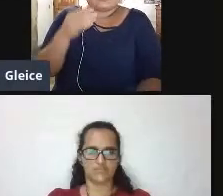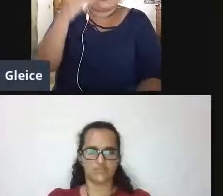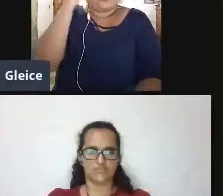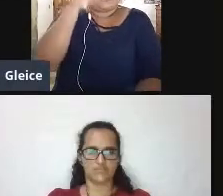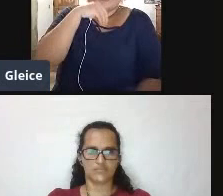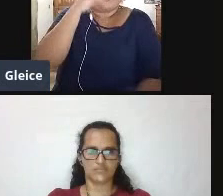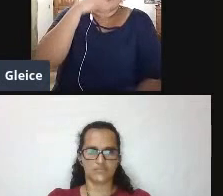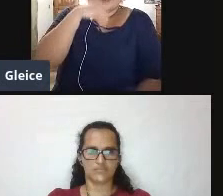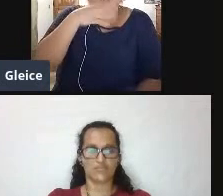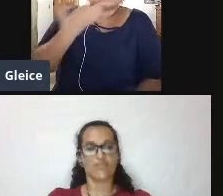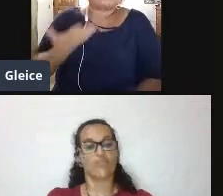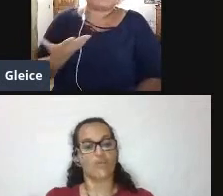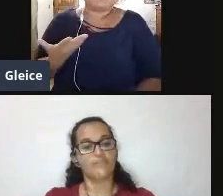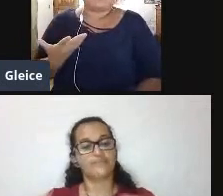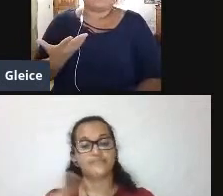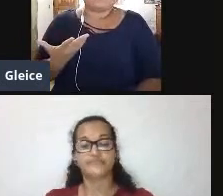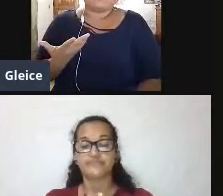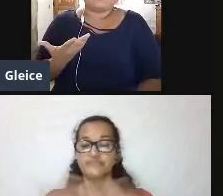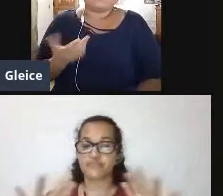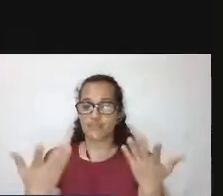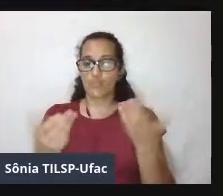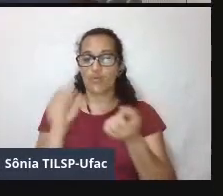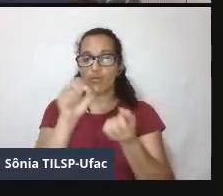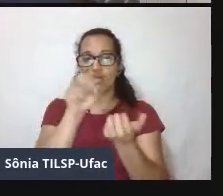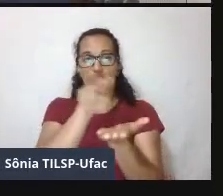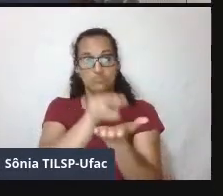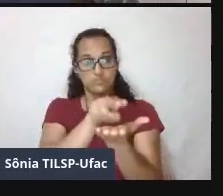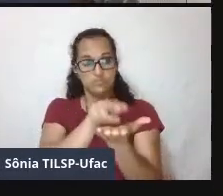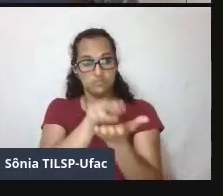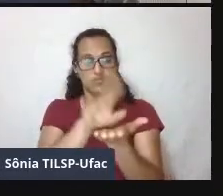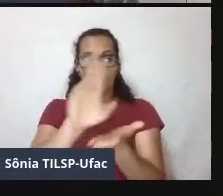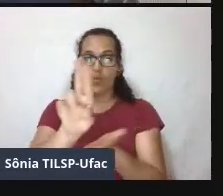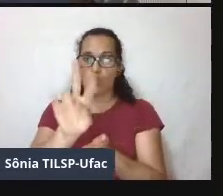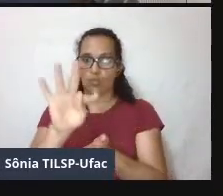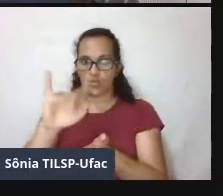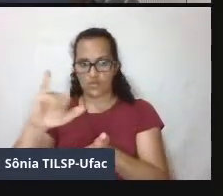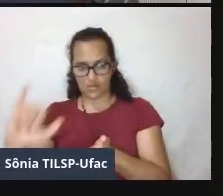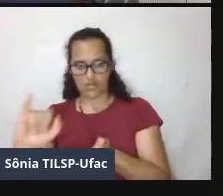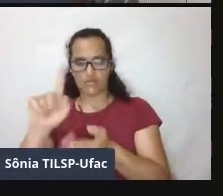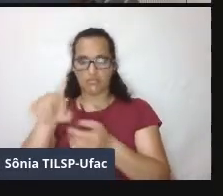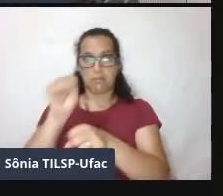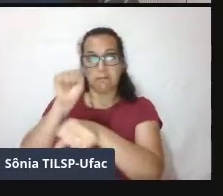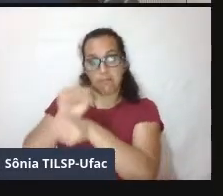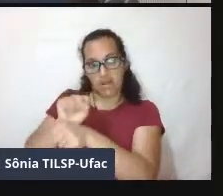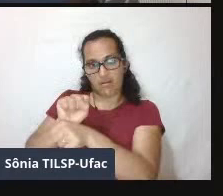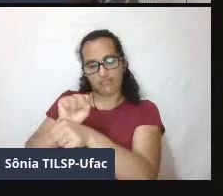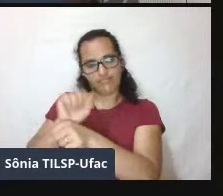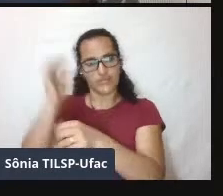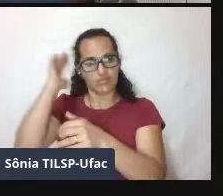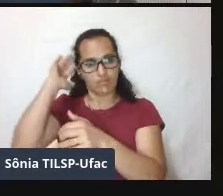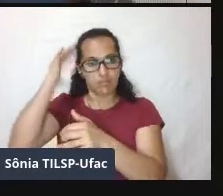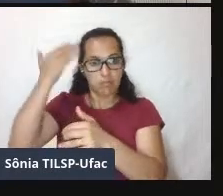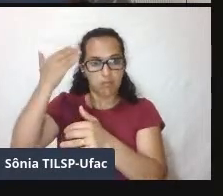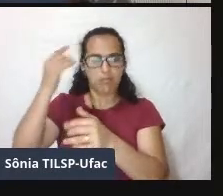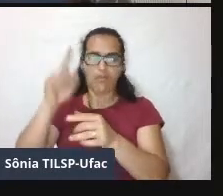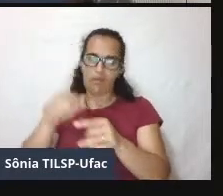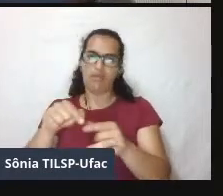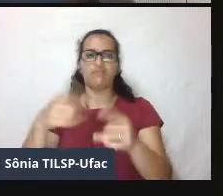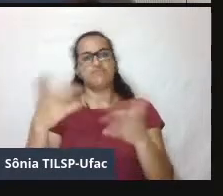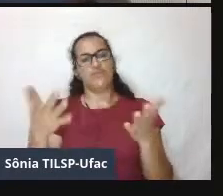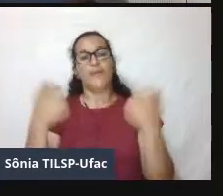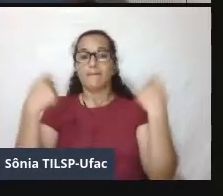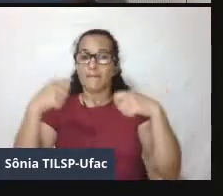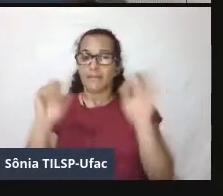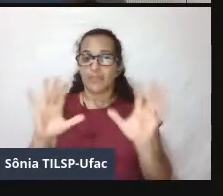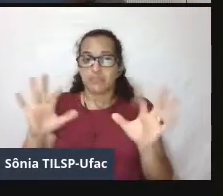altíssimo. Já tivemos casos de 2 pacientes que pararam ao mesmo tempo e a equipe teve que se dividir para fazer as reanimações. Fechar metas nutricionais é muito